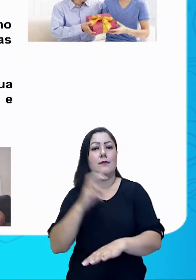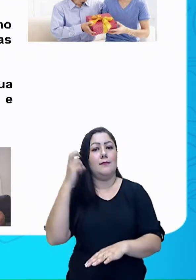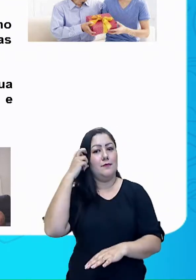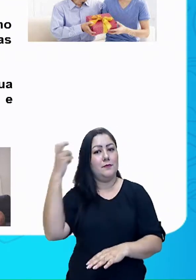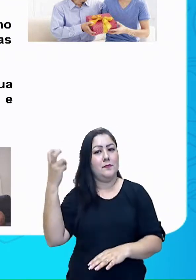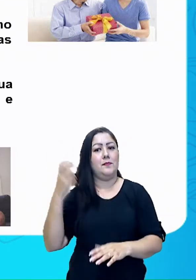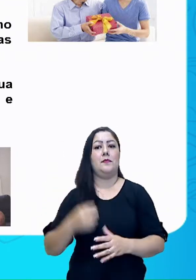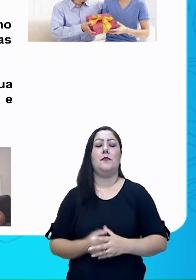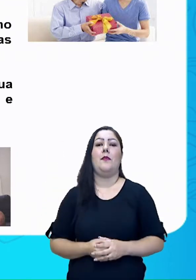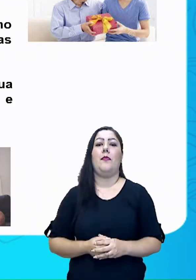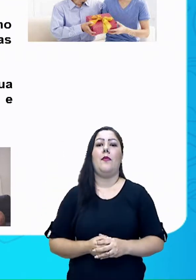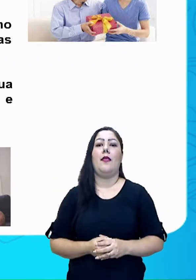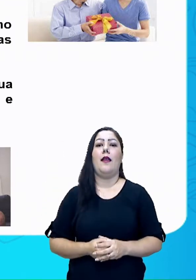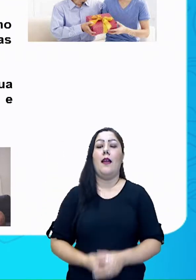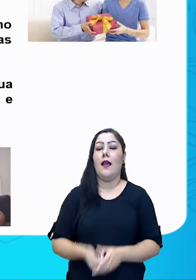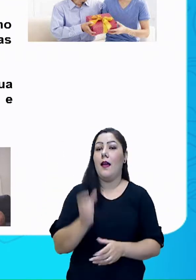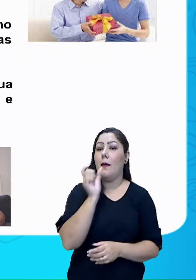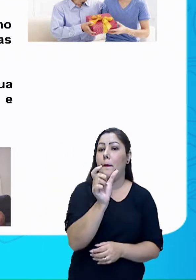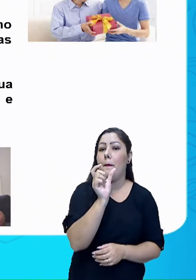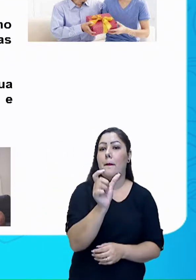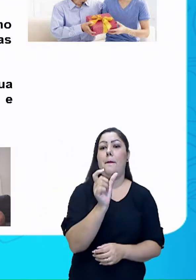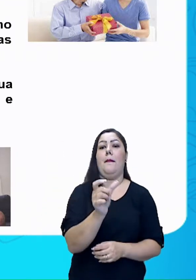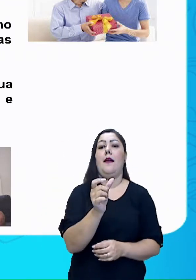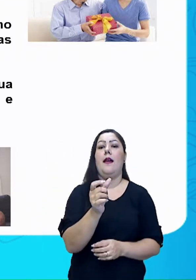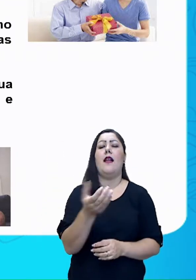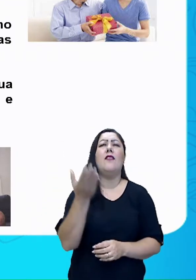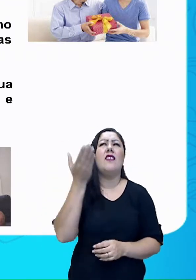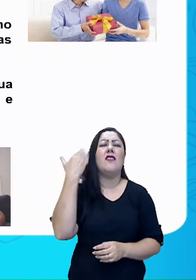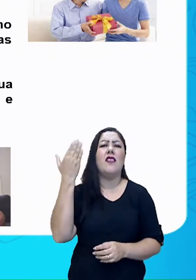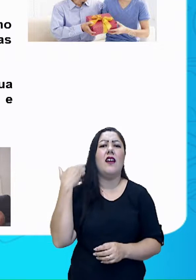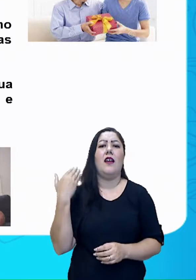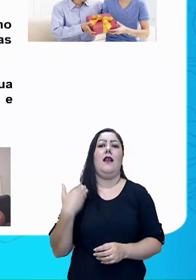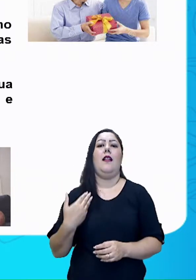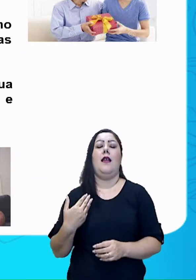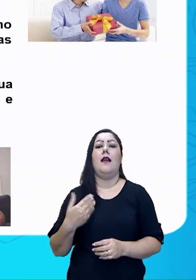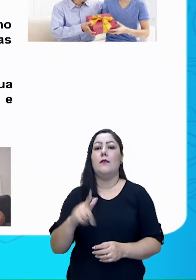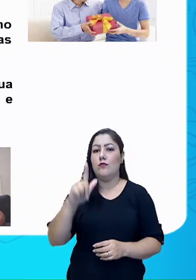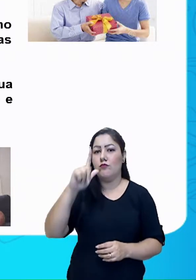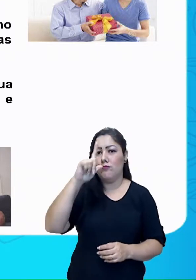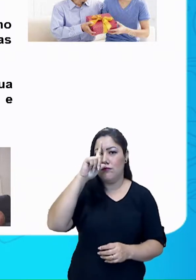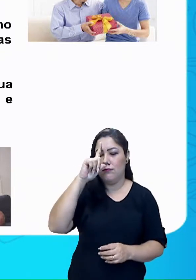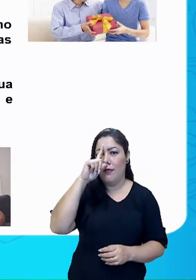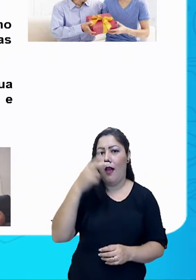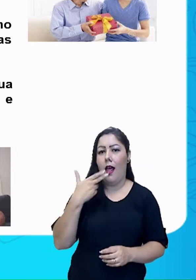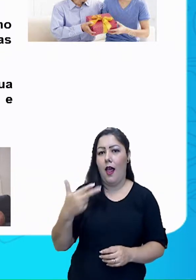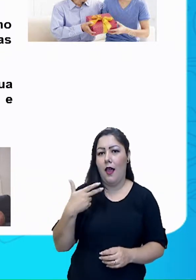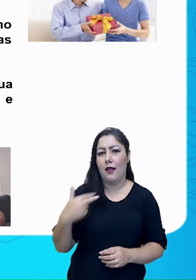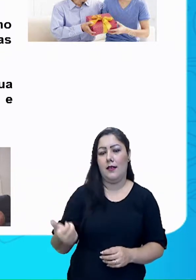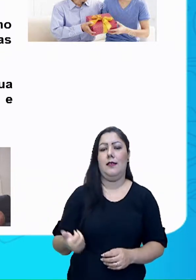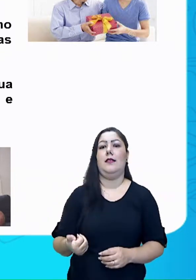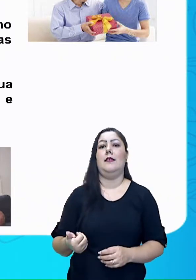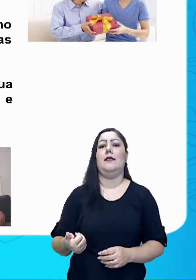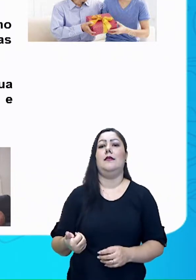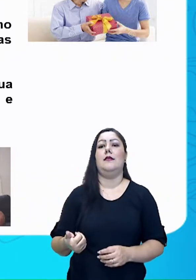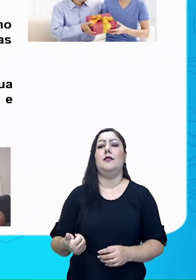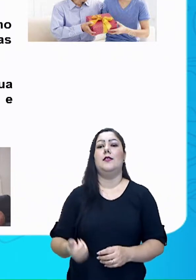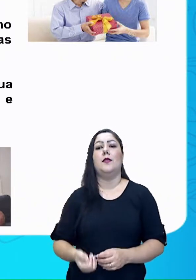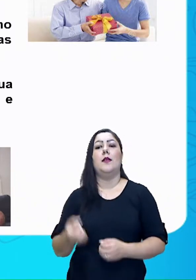que significa pai, e patrimonium, que pertencente ao